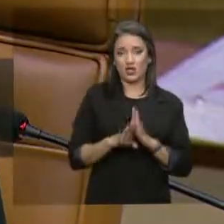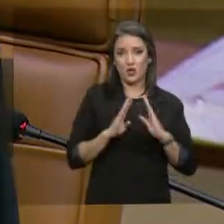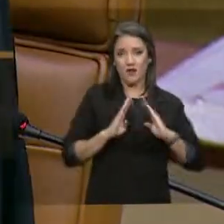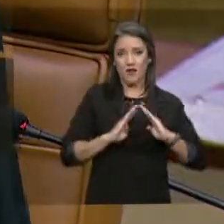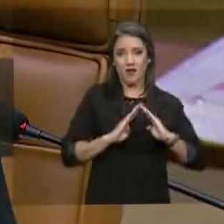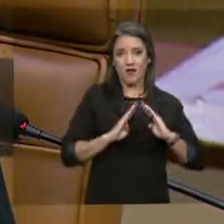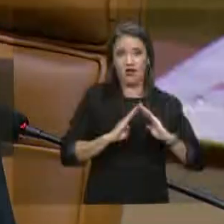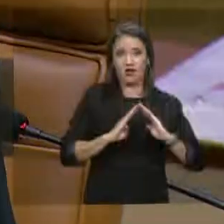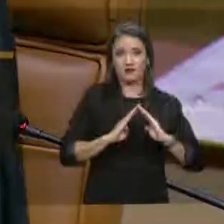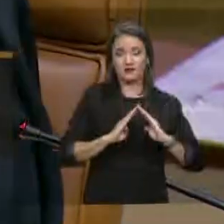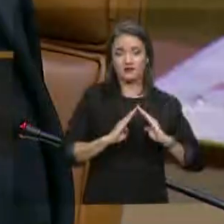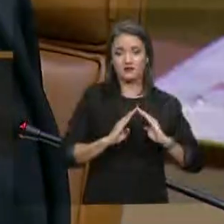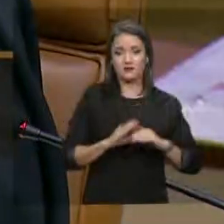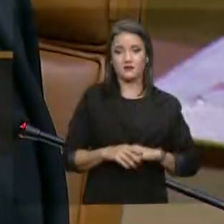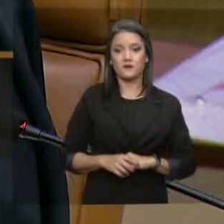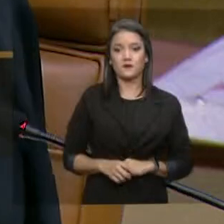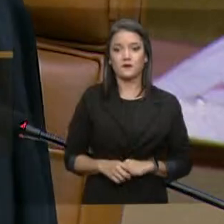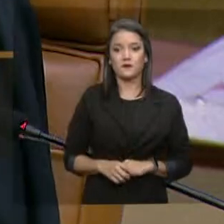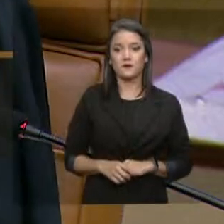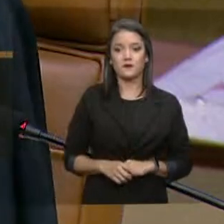residência,